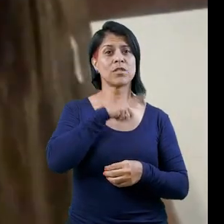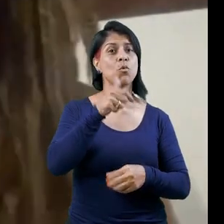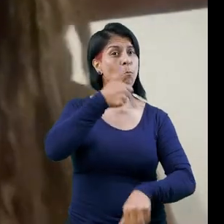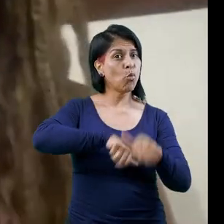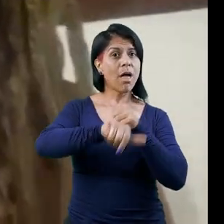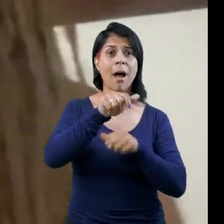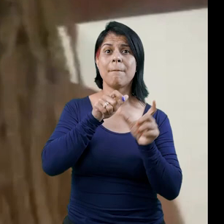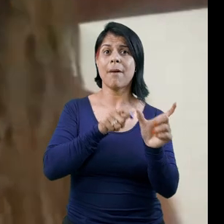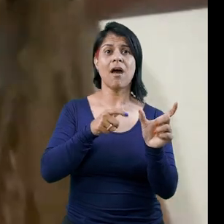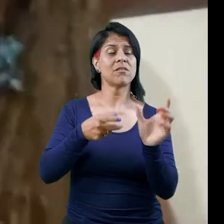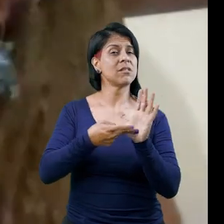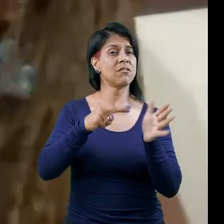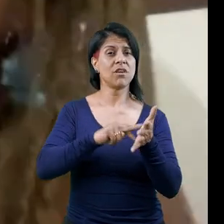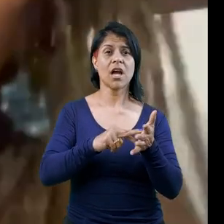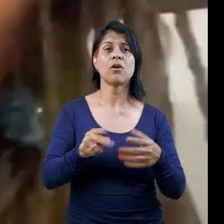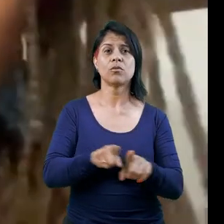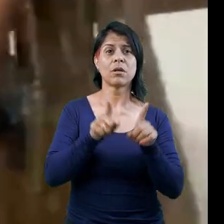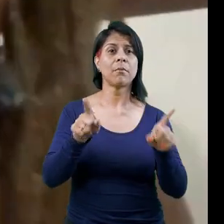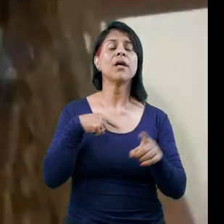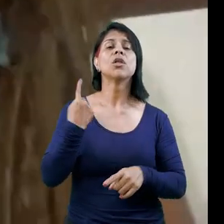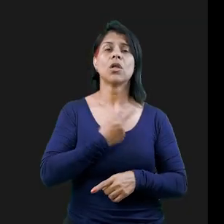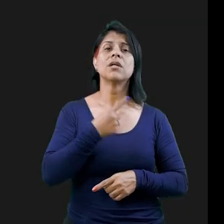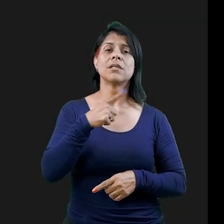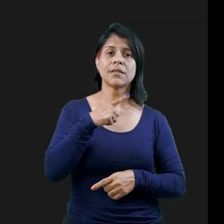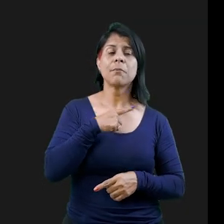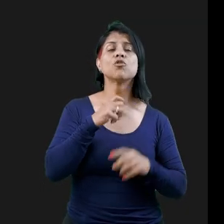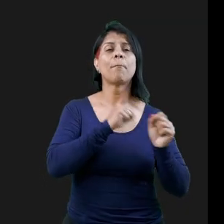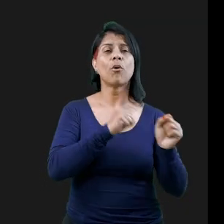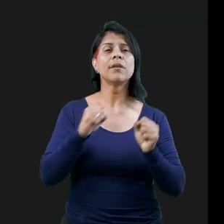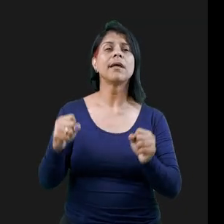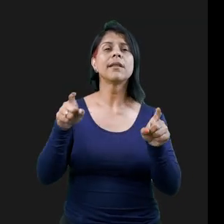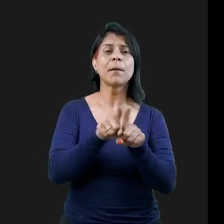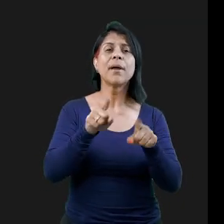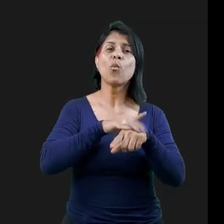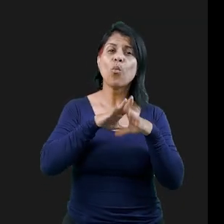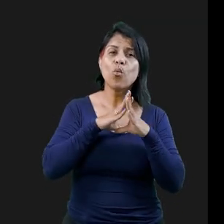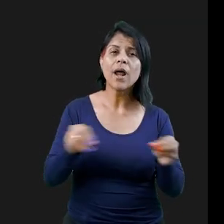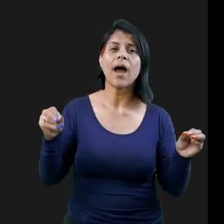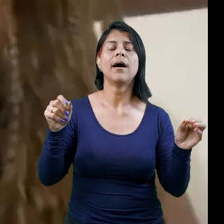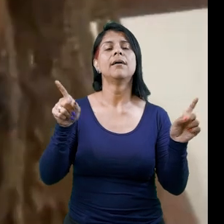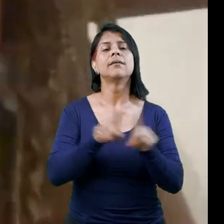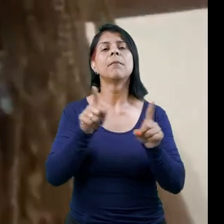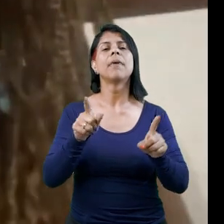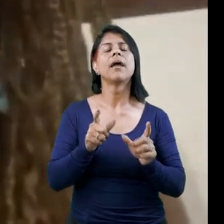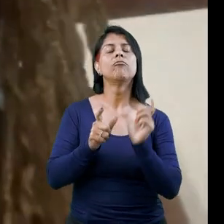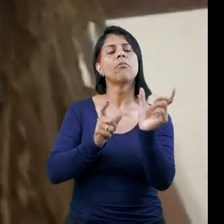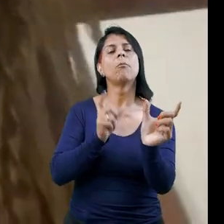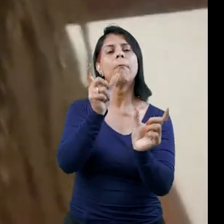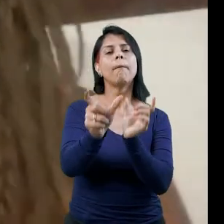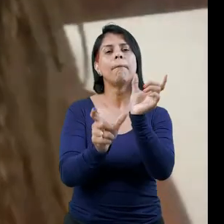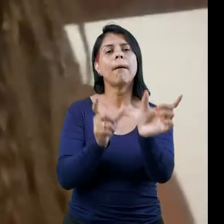e de sentido. A gente tem um poder de criar nossas próprias